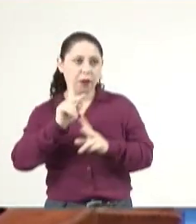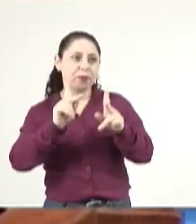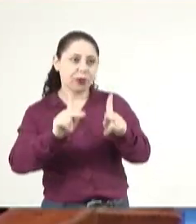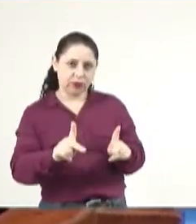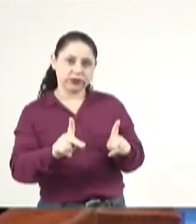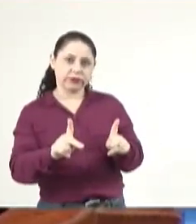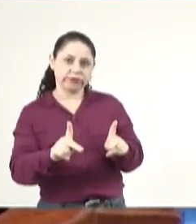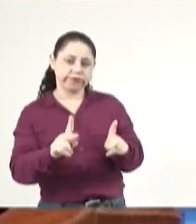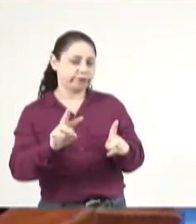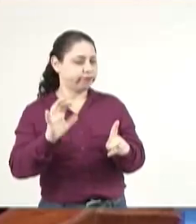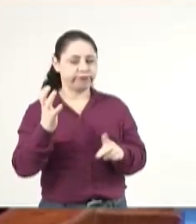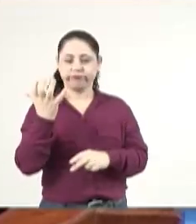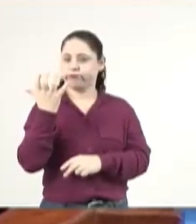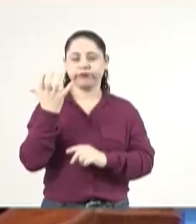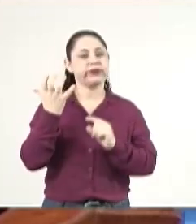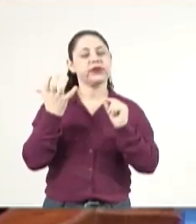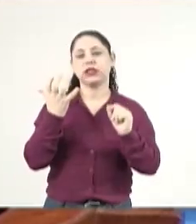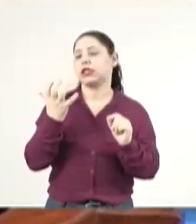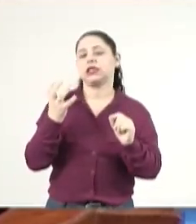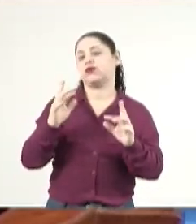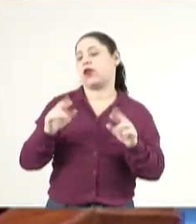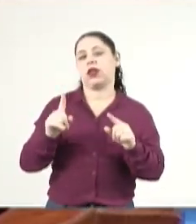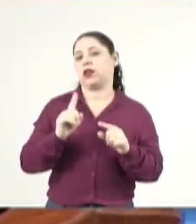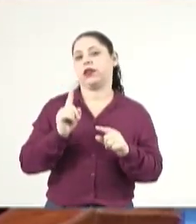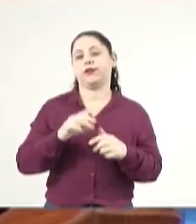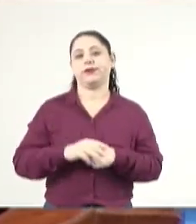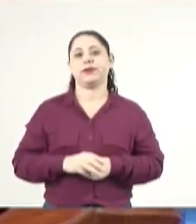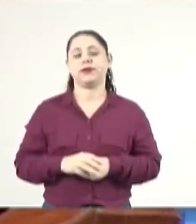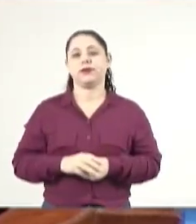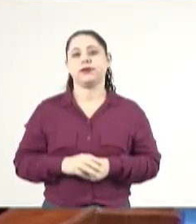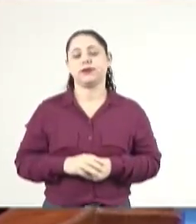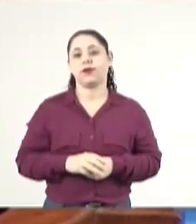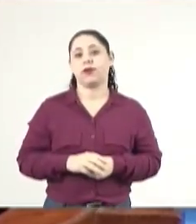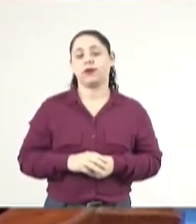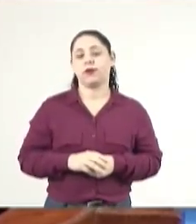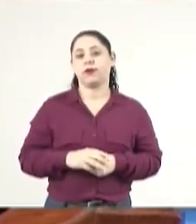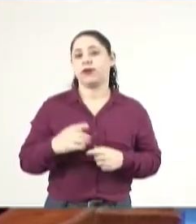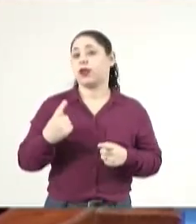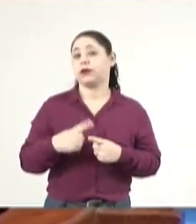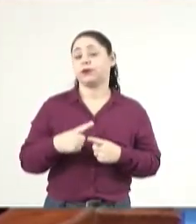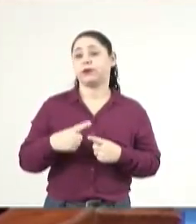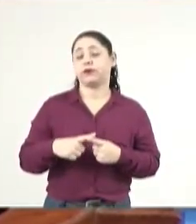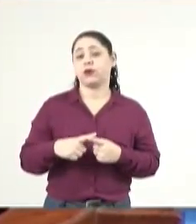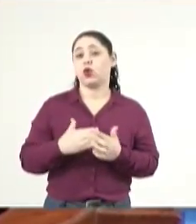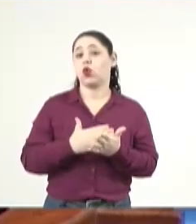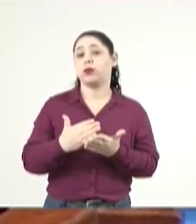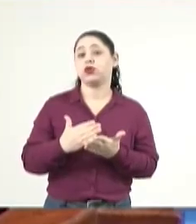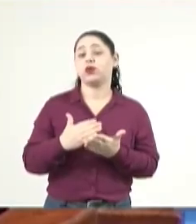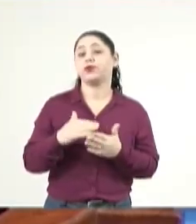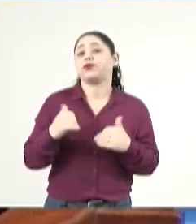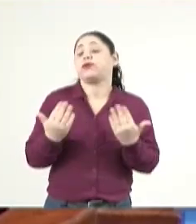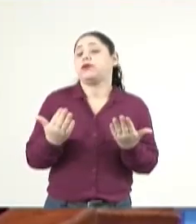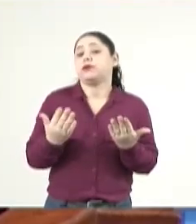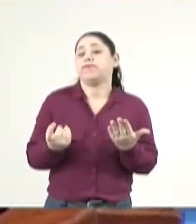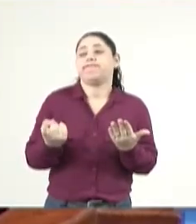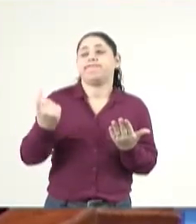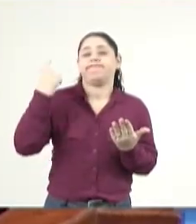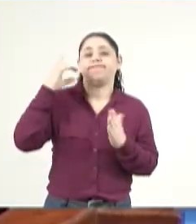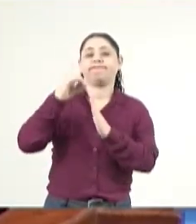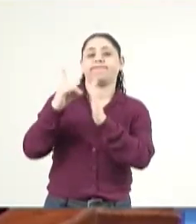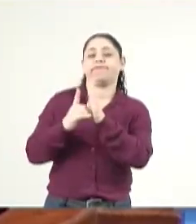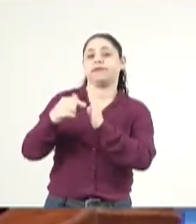Mock foi quem ocupou a tribuna e fez uma reflexão com relação à preservação do rio Taquari,